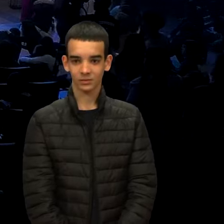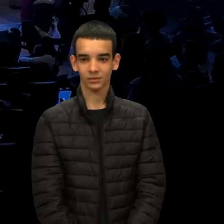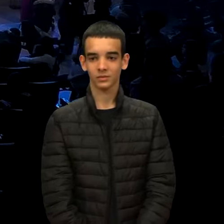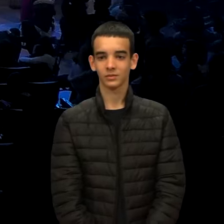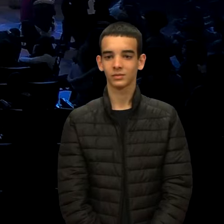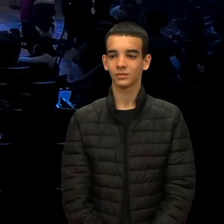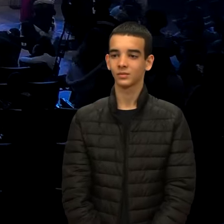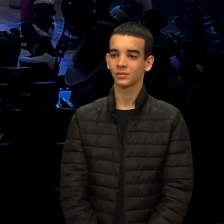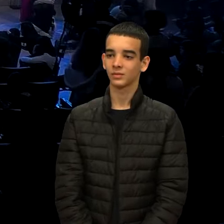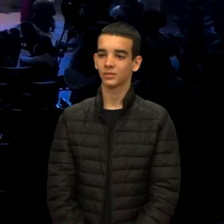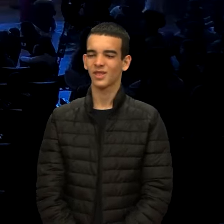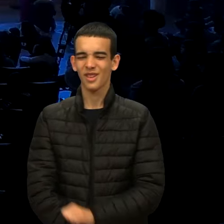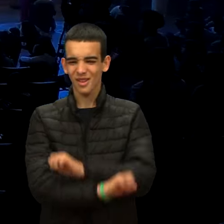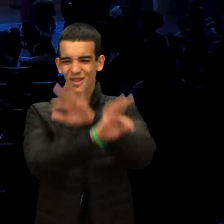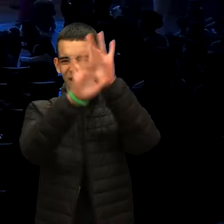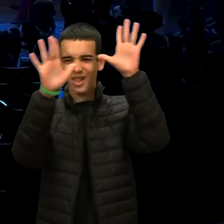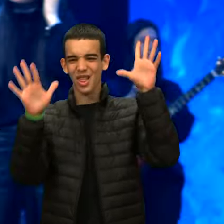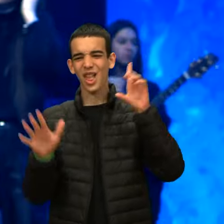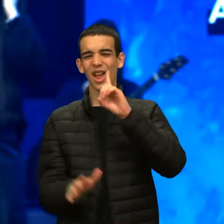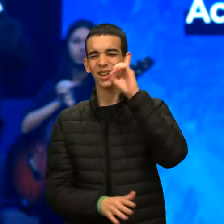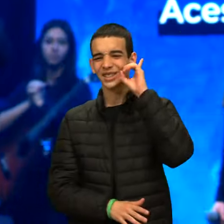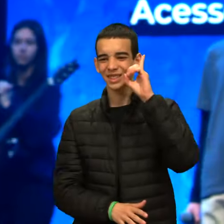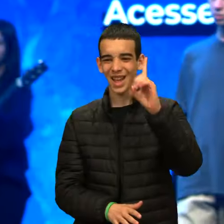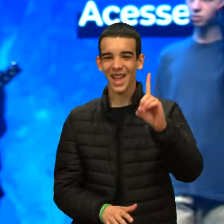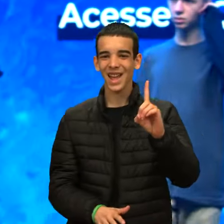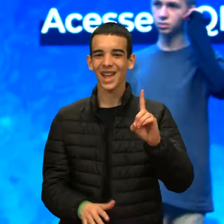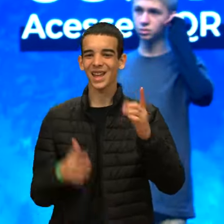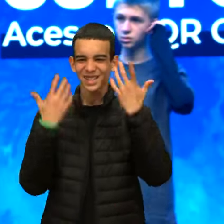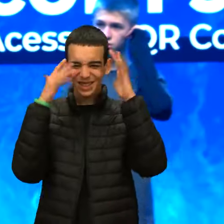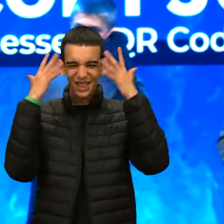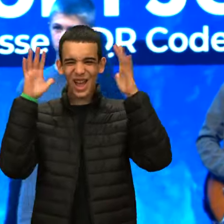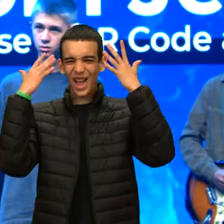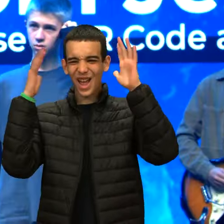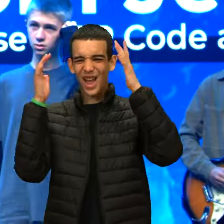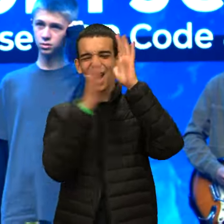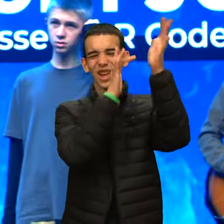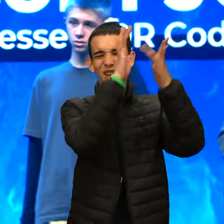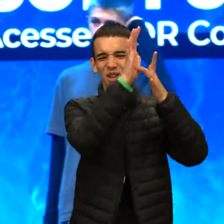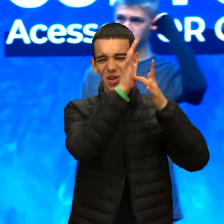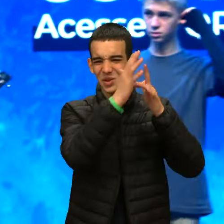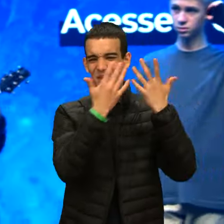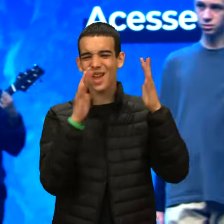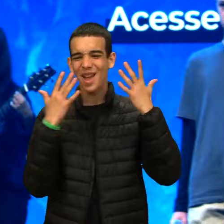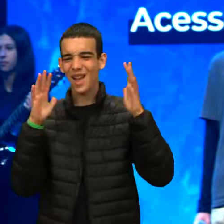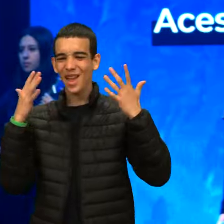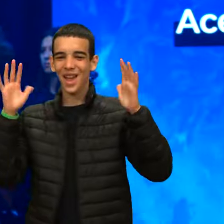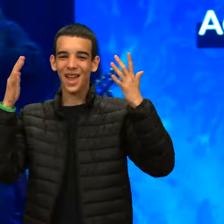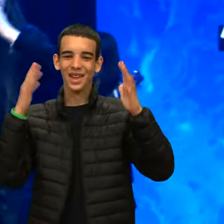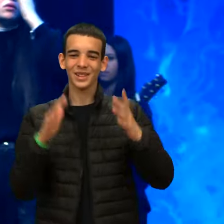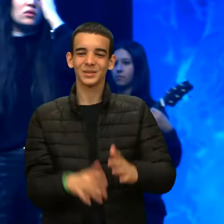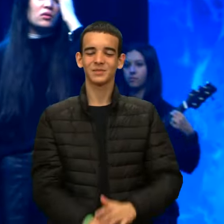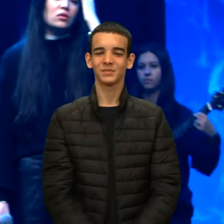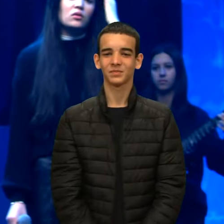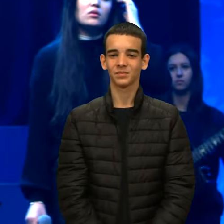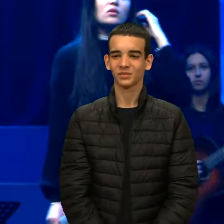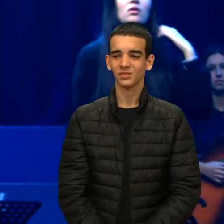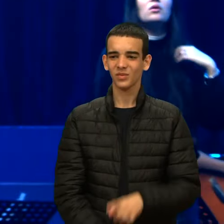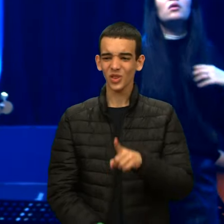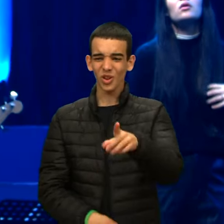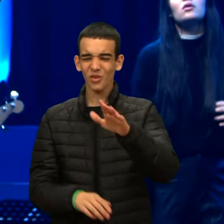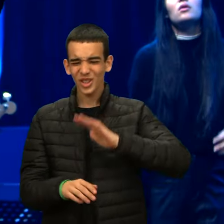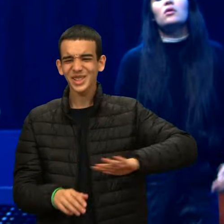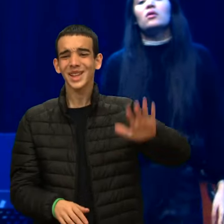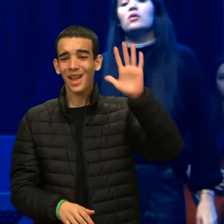pode... Glória a Deus, dá uma salva de palmas para Jesus. Você que levantou a sua